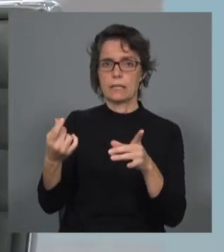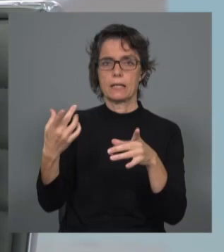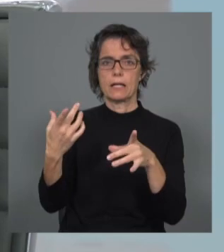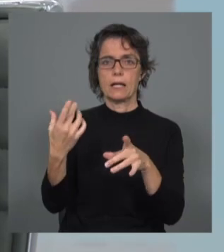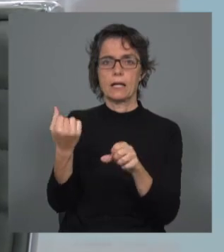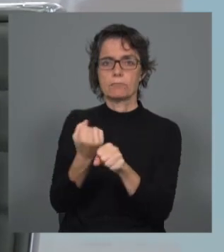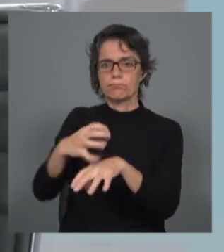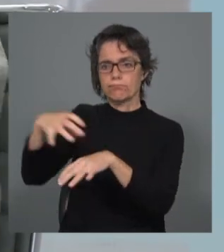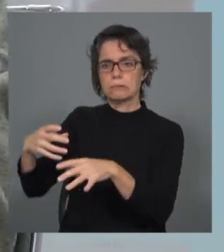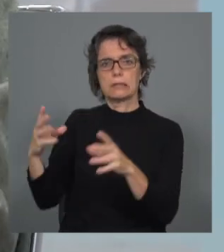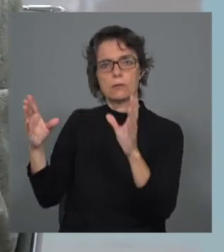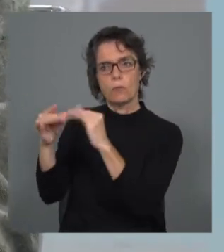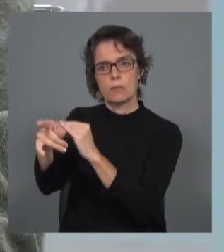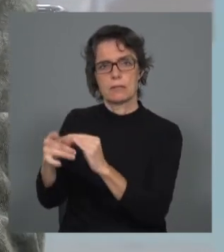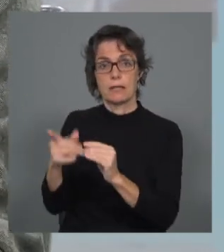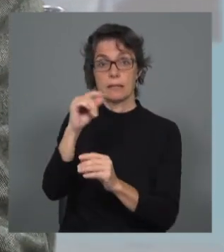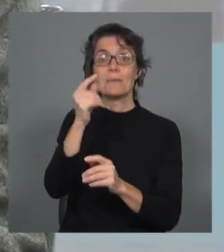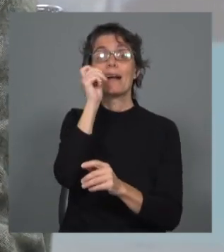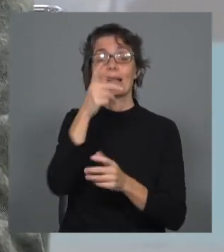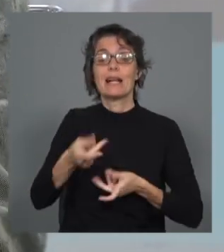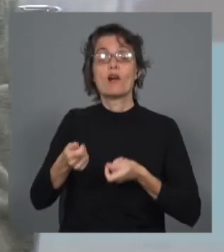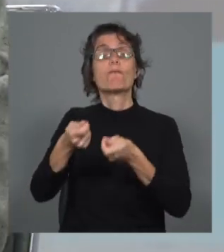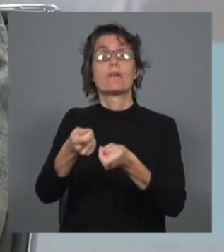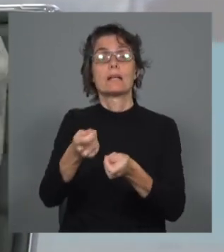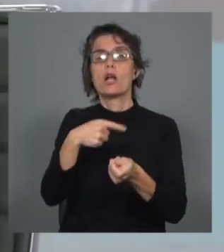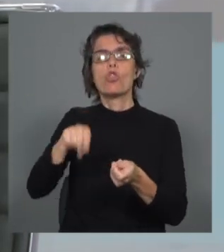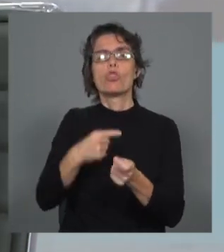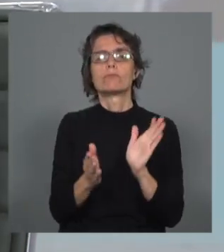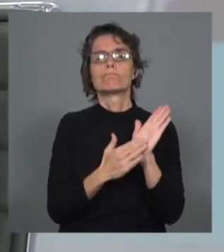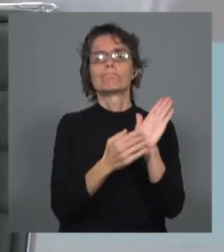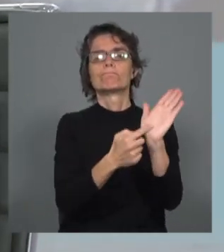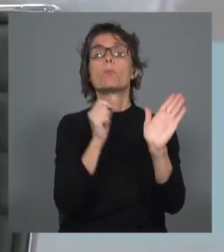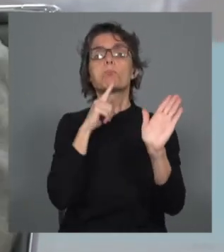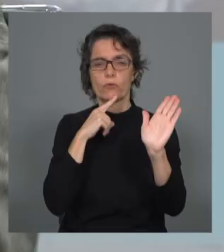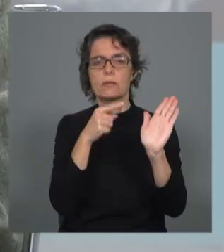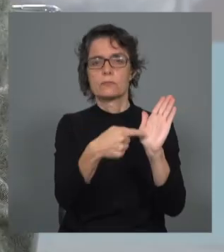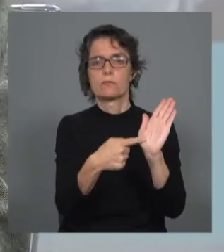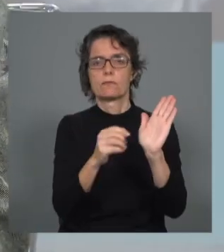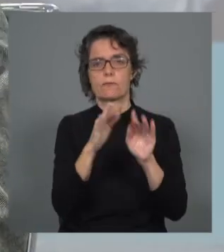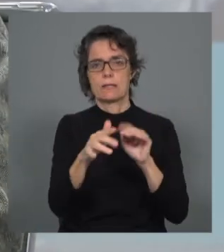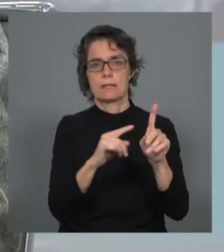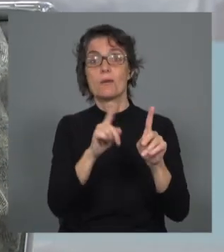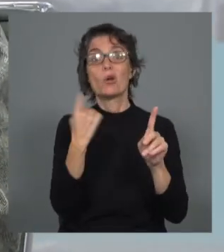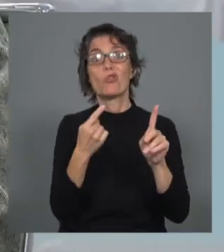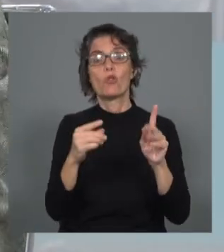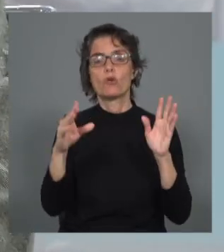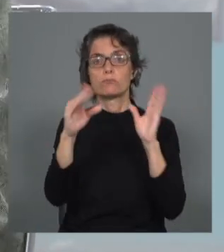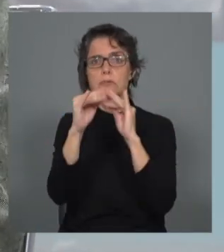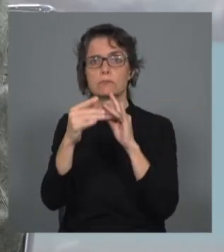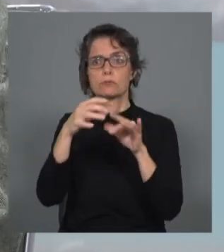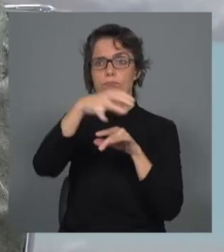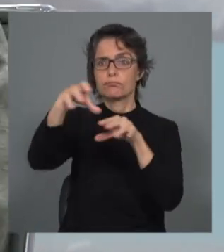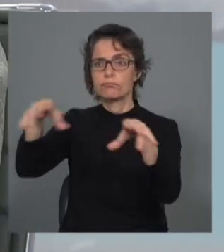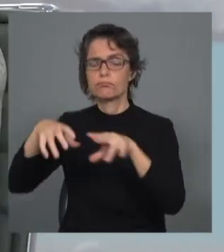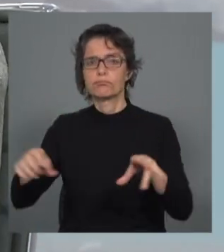aos investidores, que sim, era possível agarrar, porque nós distribuímos publicidade para 500